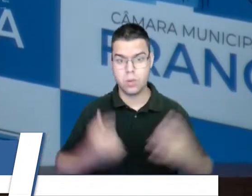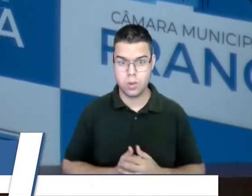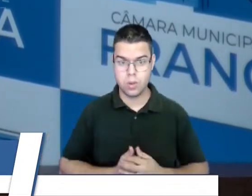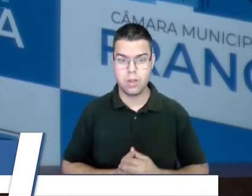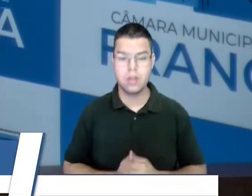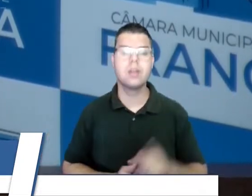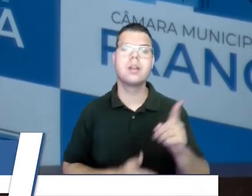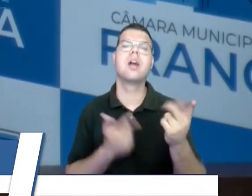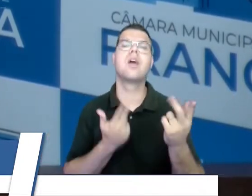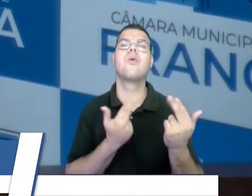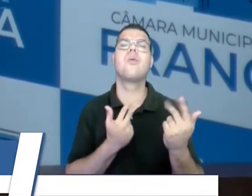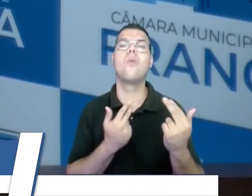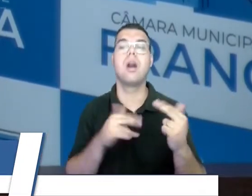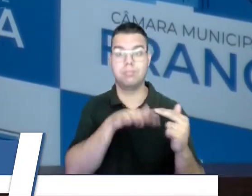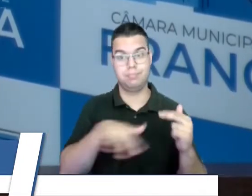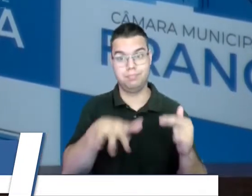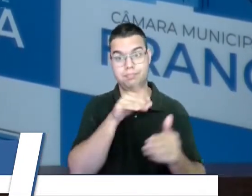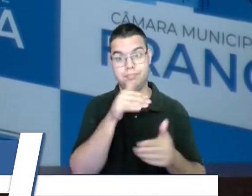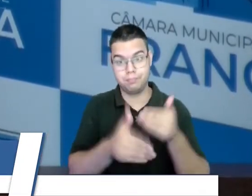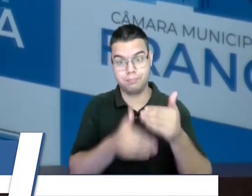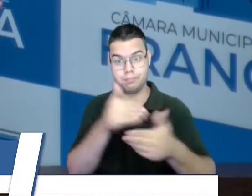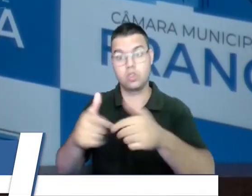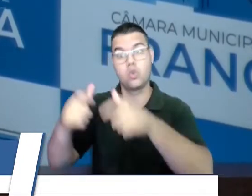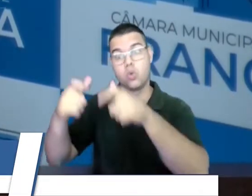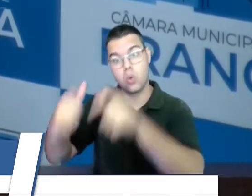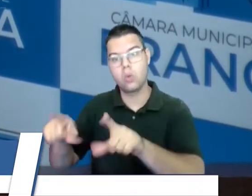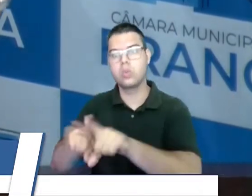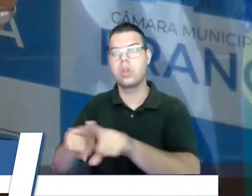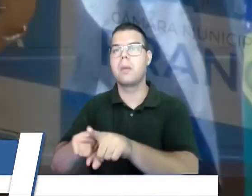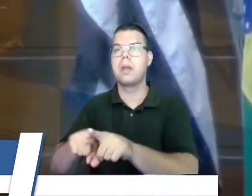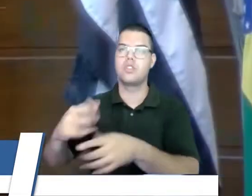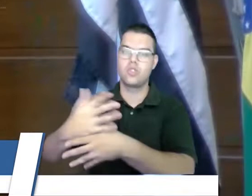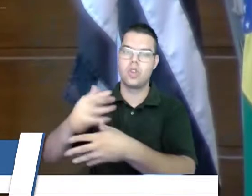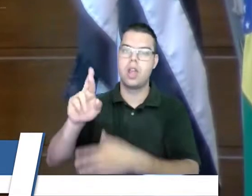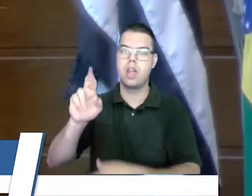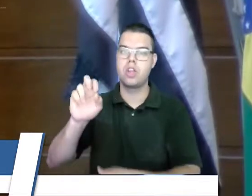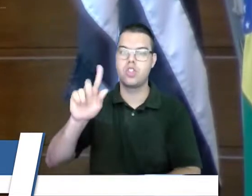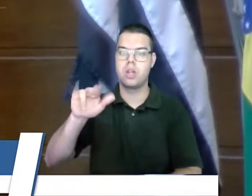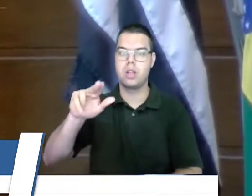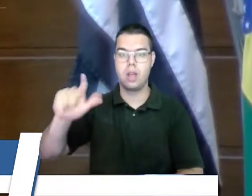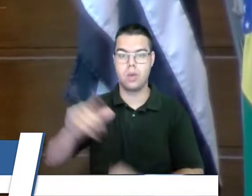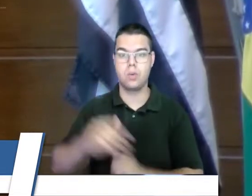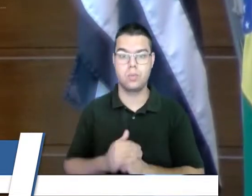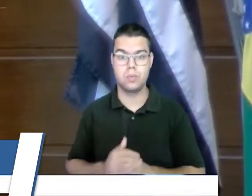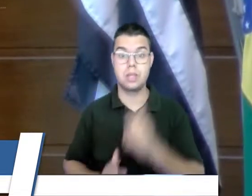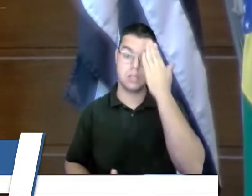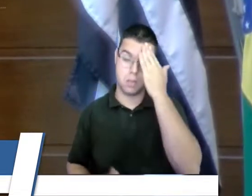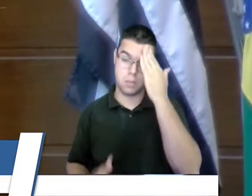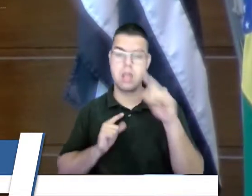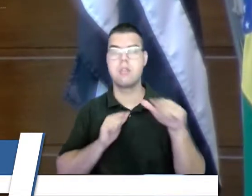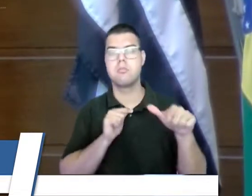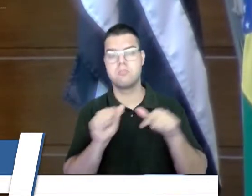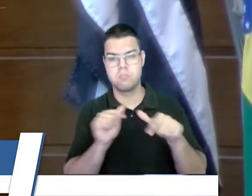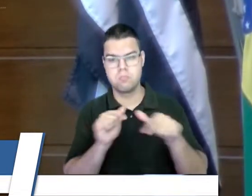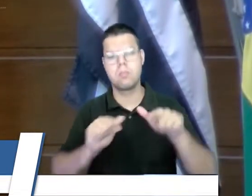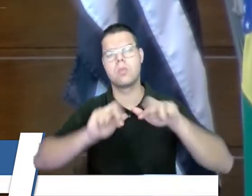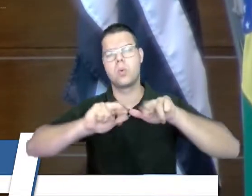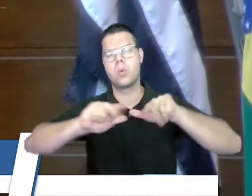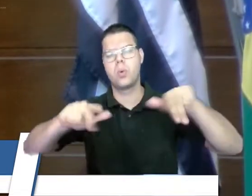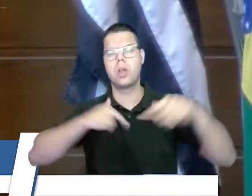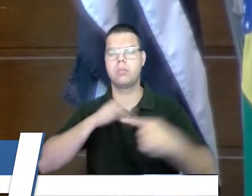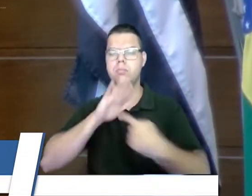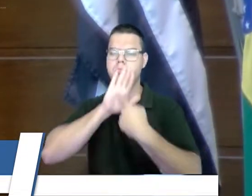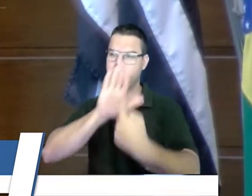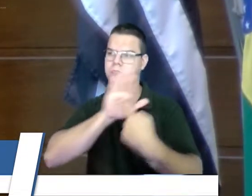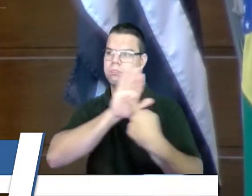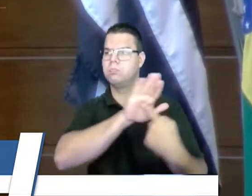de desenvolvimento local e regional. Bom, além de todos esses serviços que nós temos, de tudo isso que eu acabei de citar, e tem muito mais,